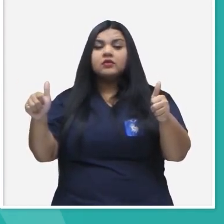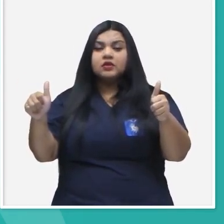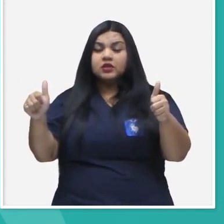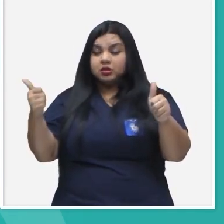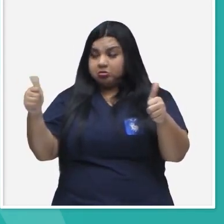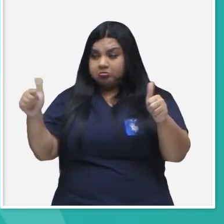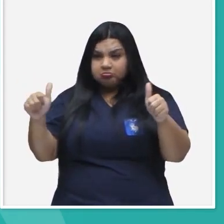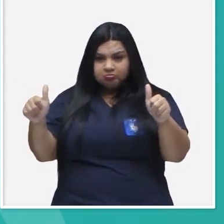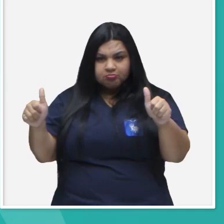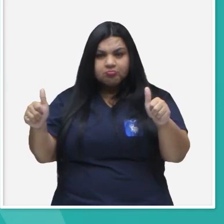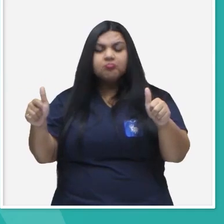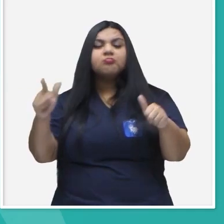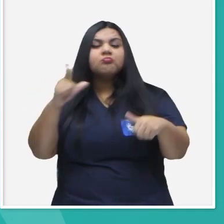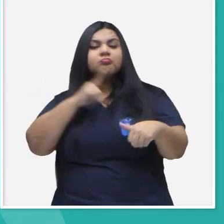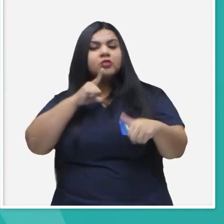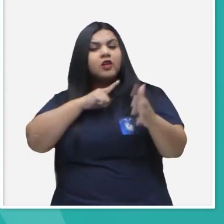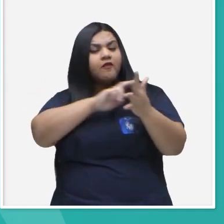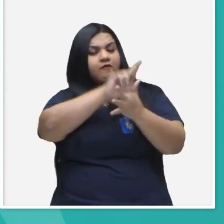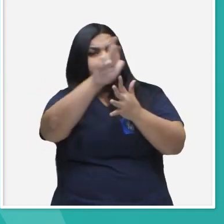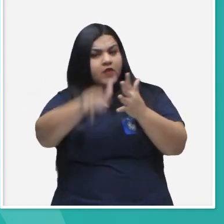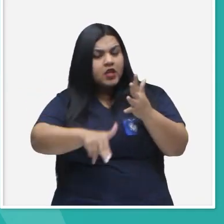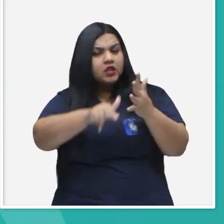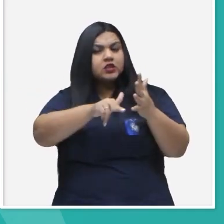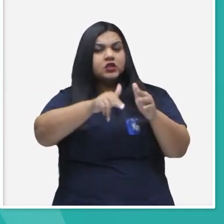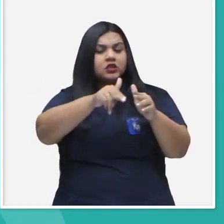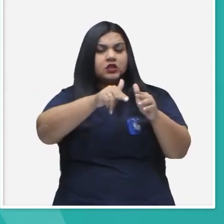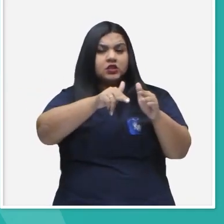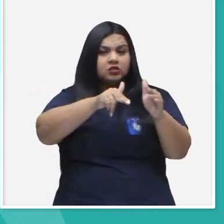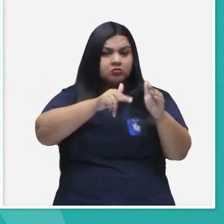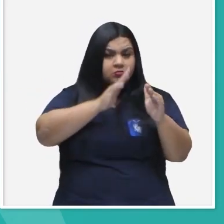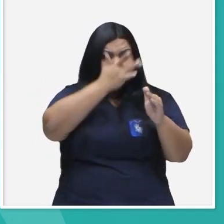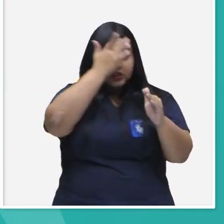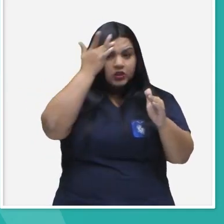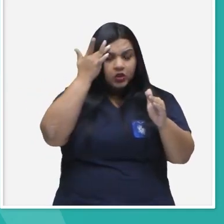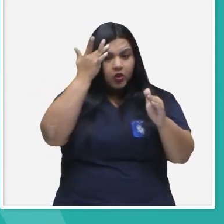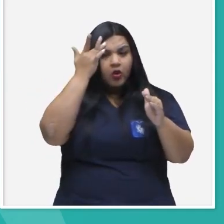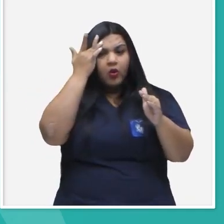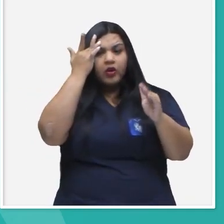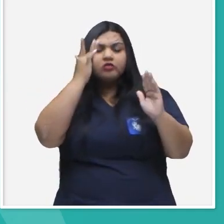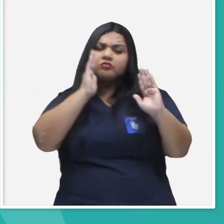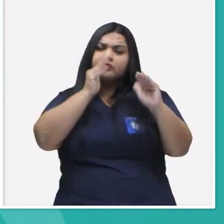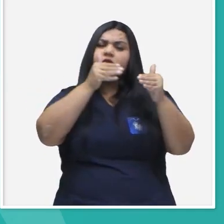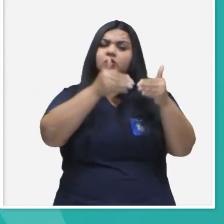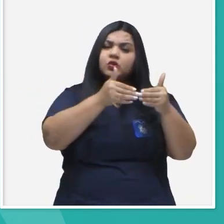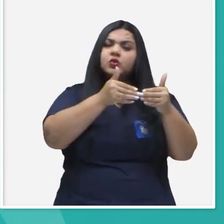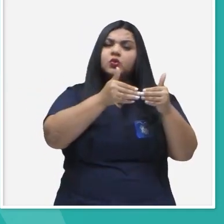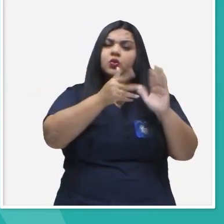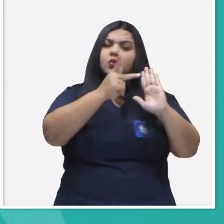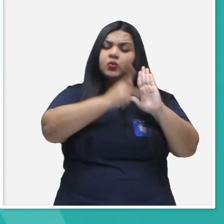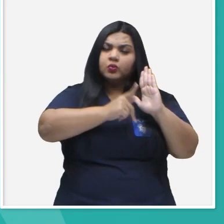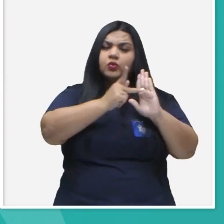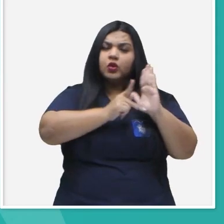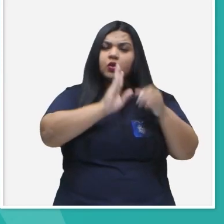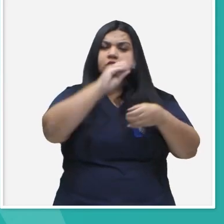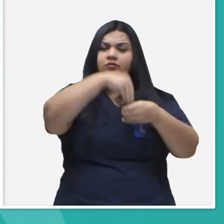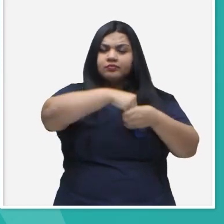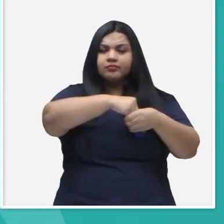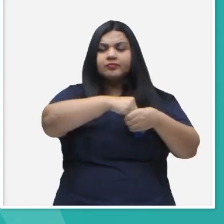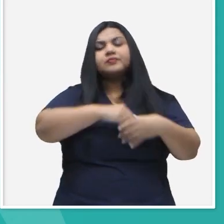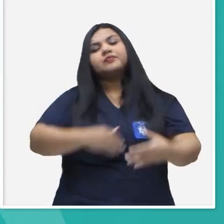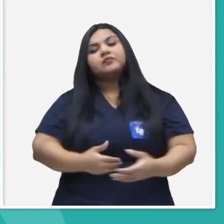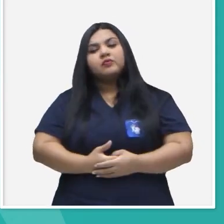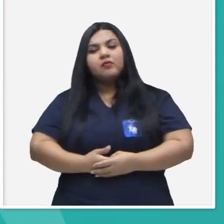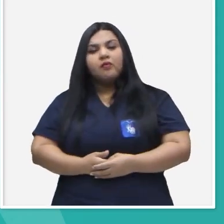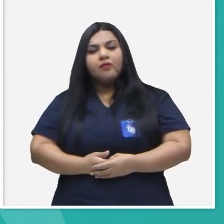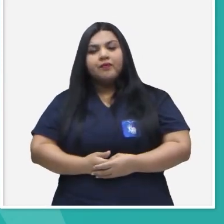11 jogadores nós temos vários especialistas, né, em fazer um fundamento, digamos assim, dentro do jogo.